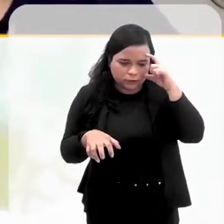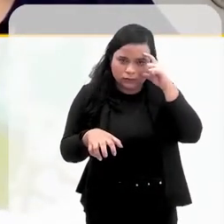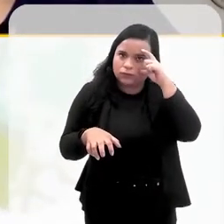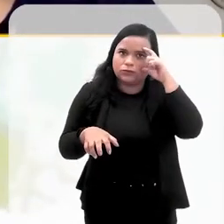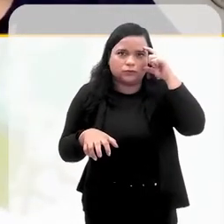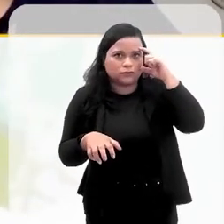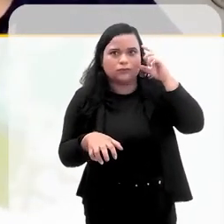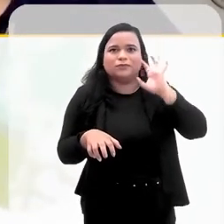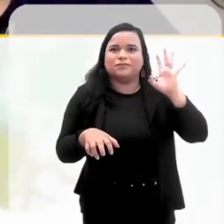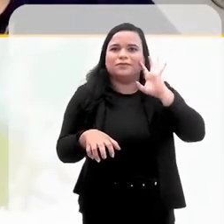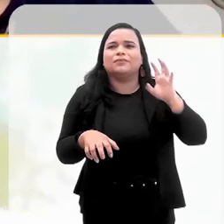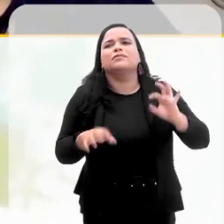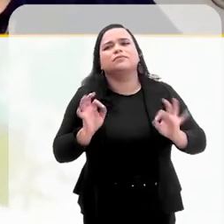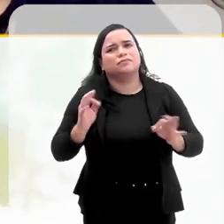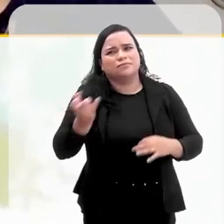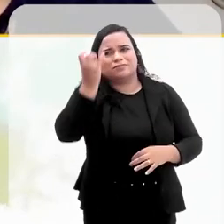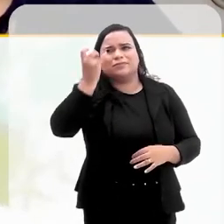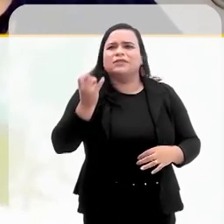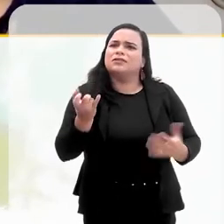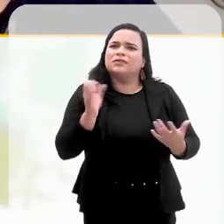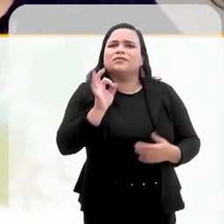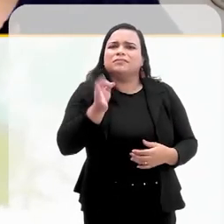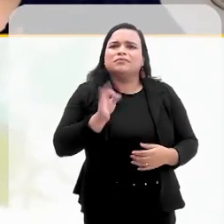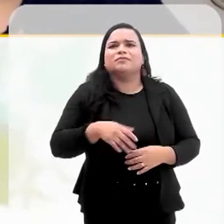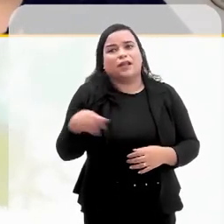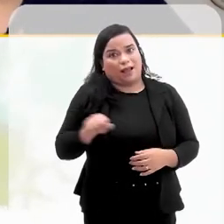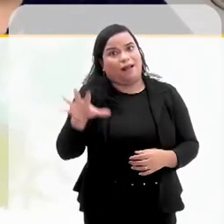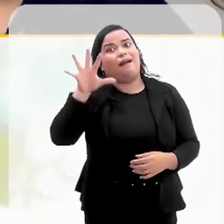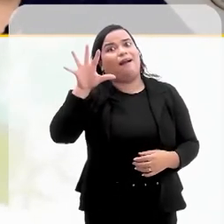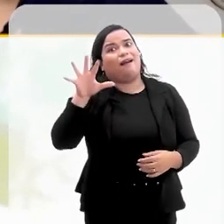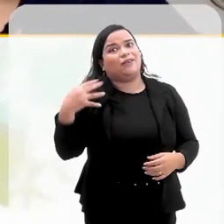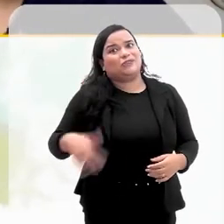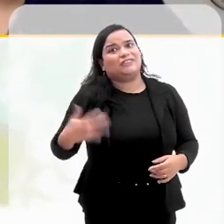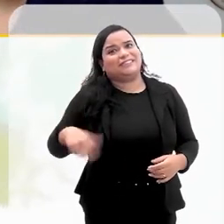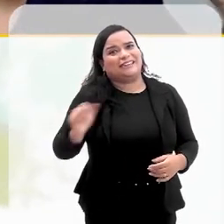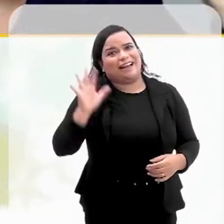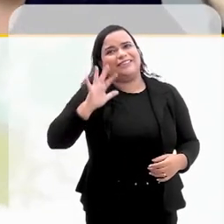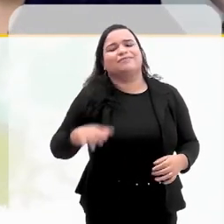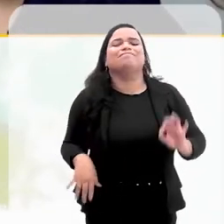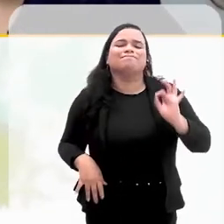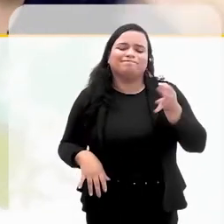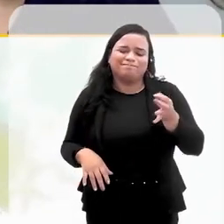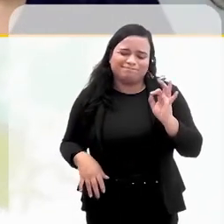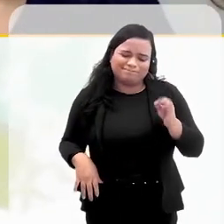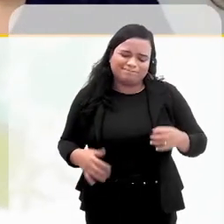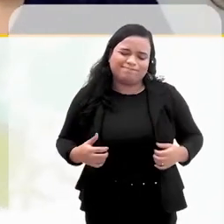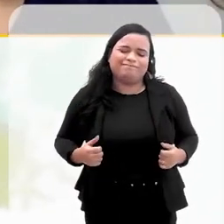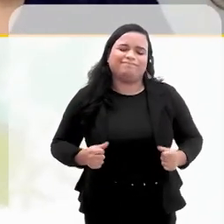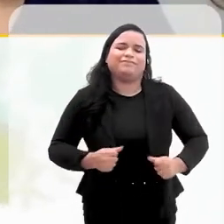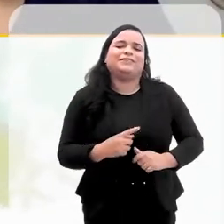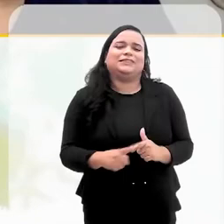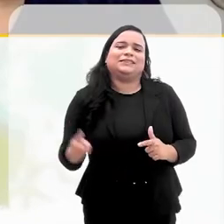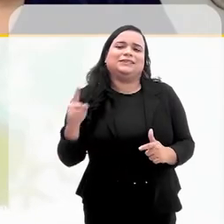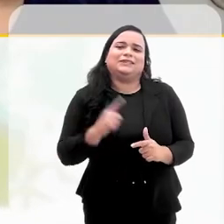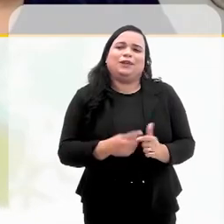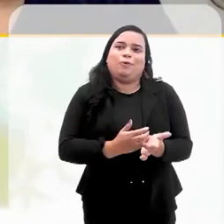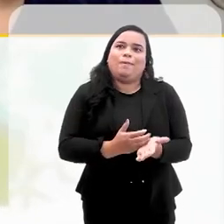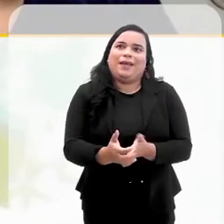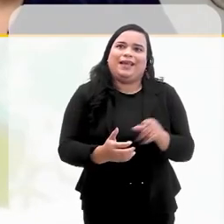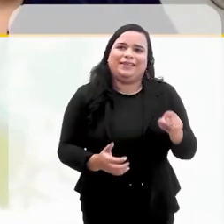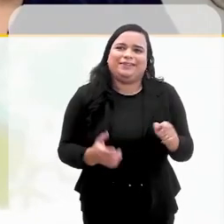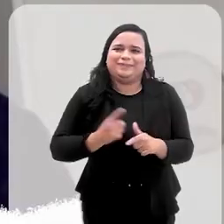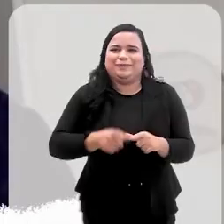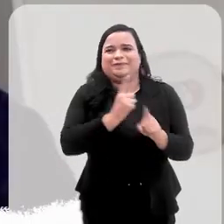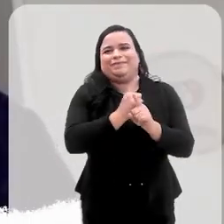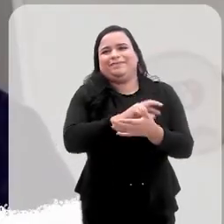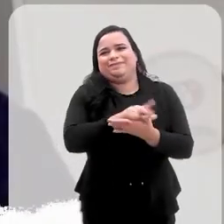problema. A gente começa, né? Daí, dos Você primeiros. faz, você faz o escaneamento da retina e com a retina eles